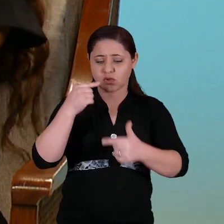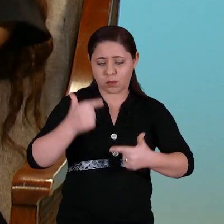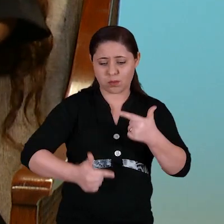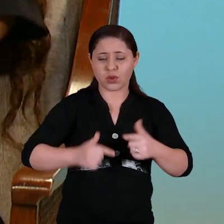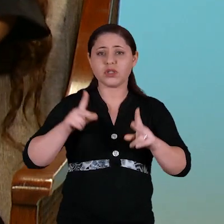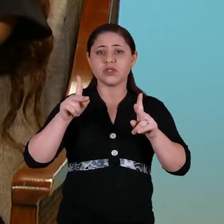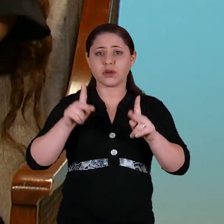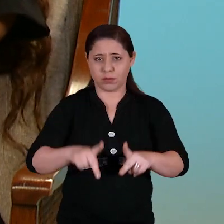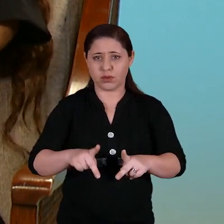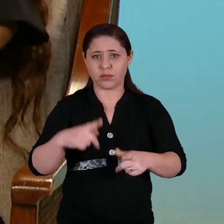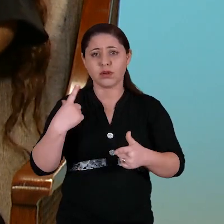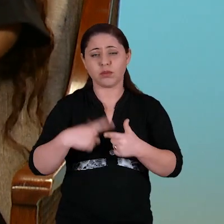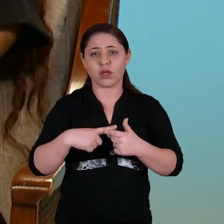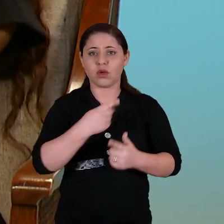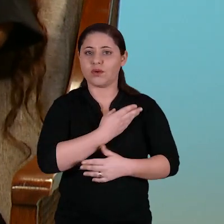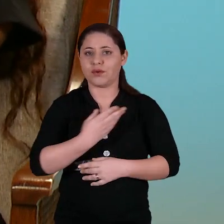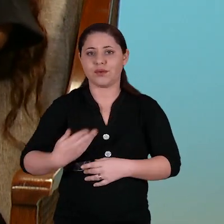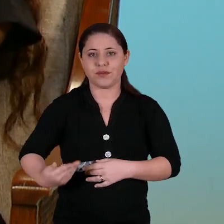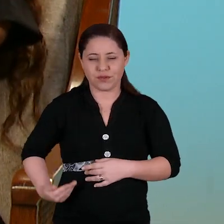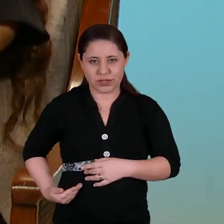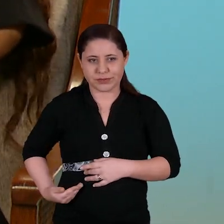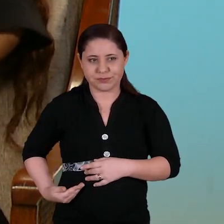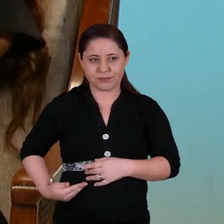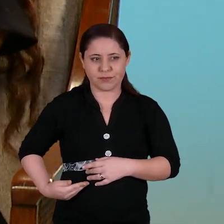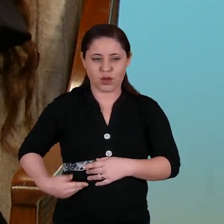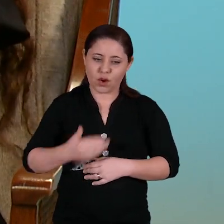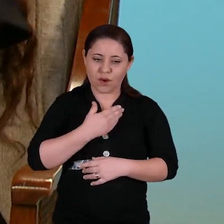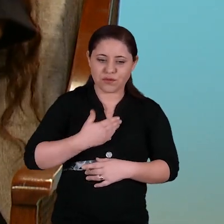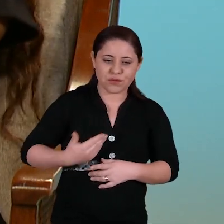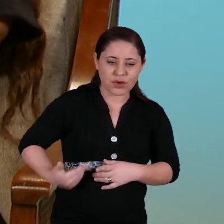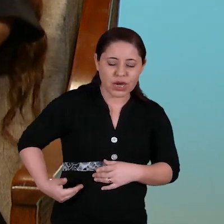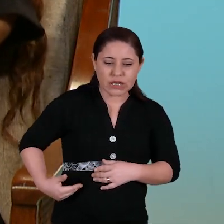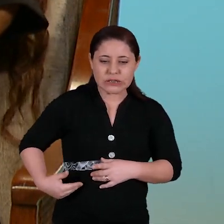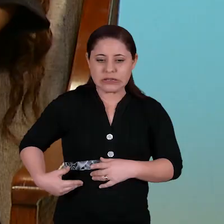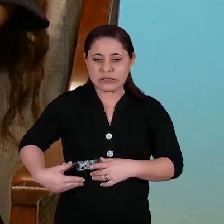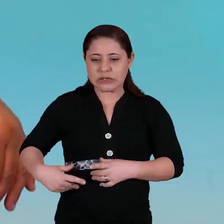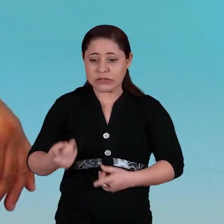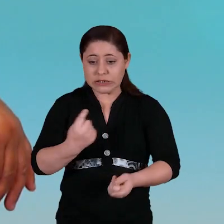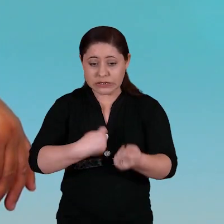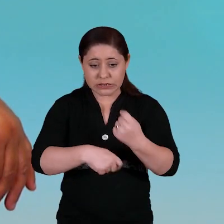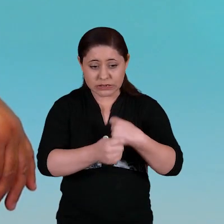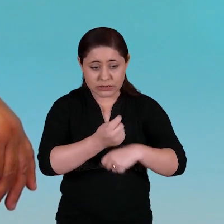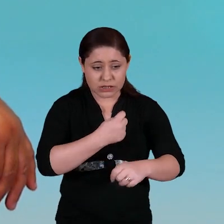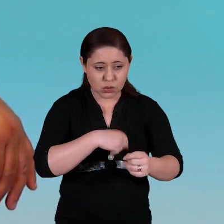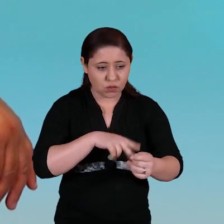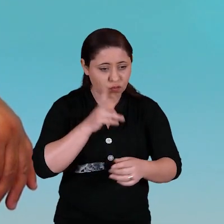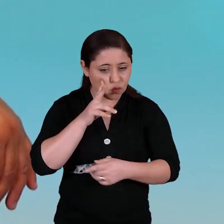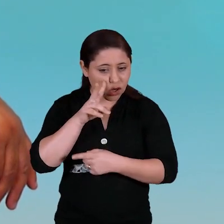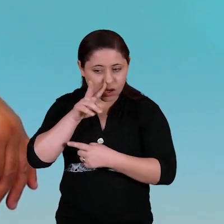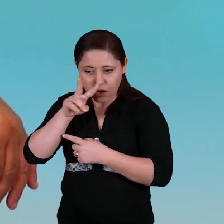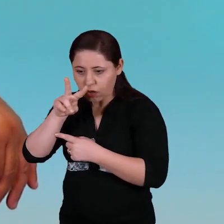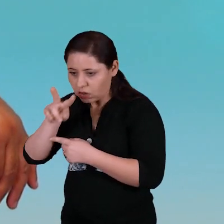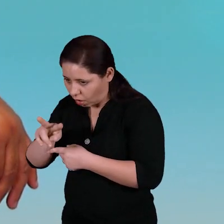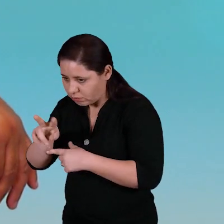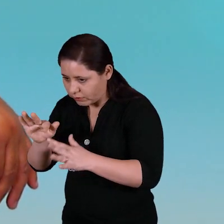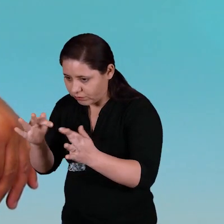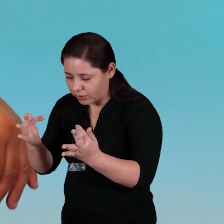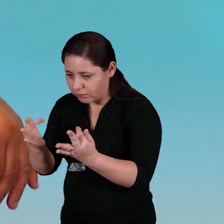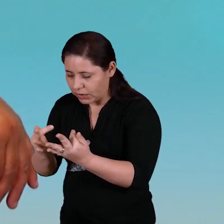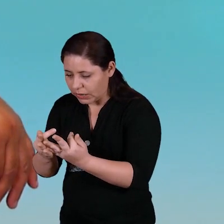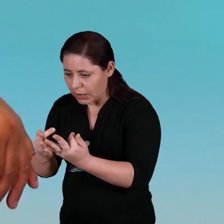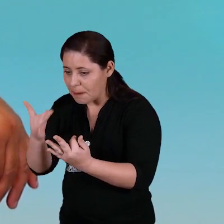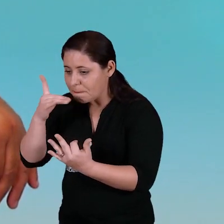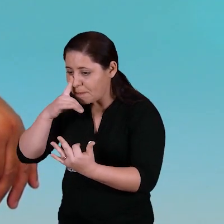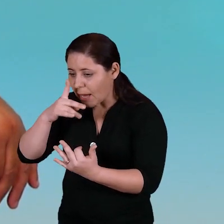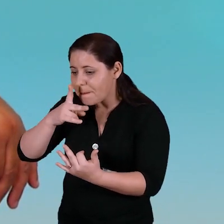públicas, porque o governo, querendo ou não, ele governa para muitos, né? Ele não vai olhar para aquela família que a mãe, o pai, a menina, todos